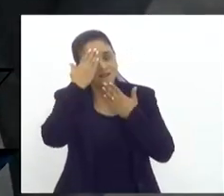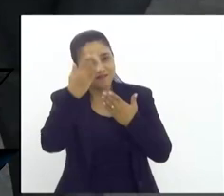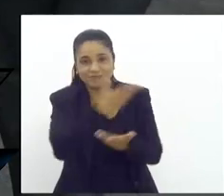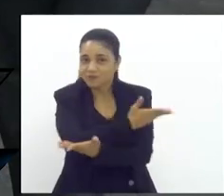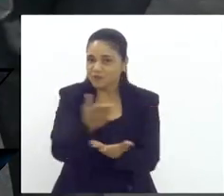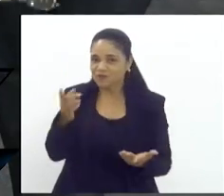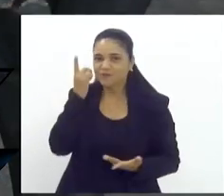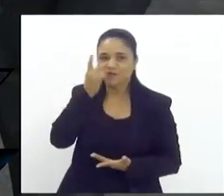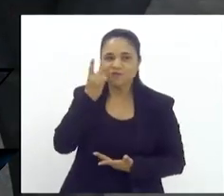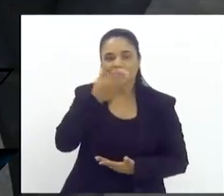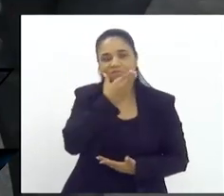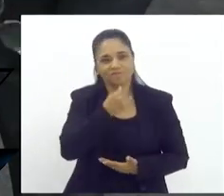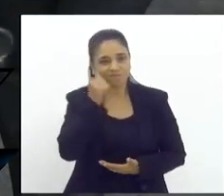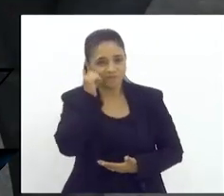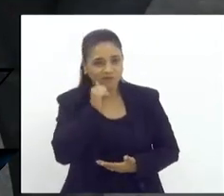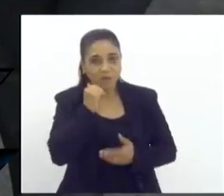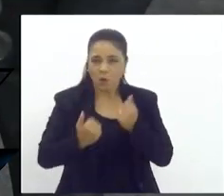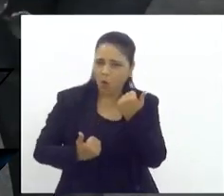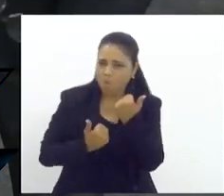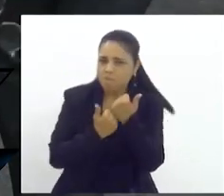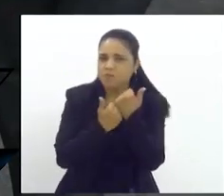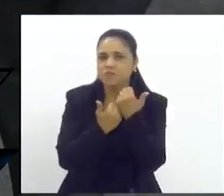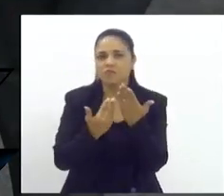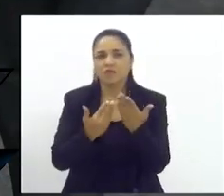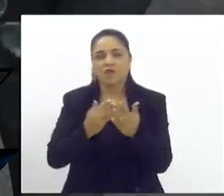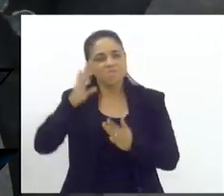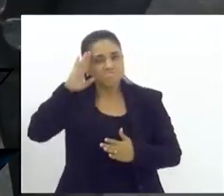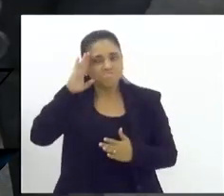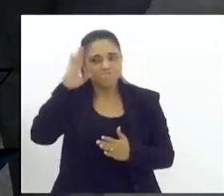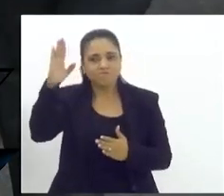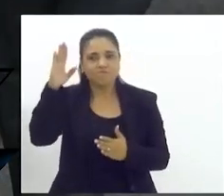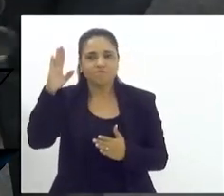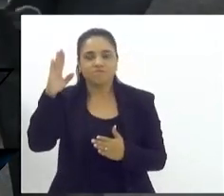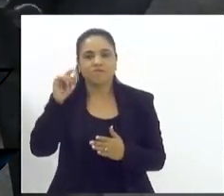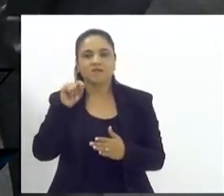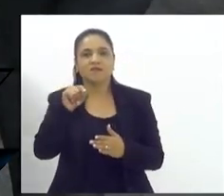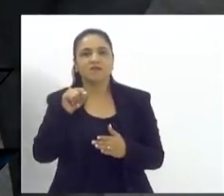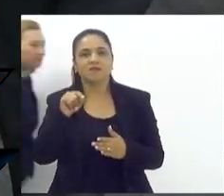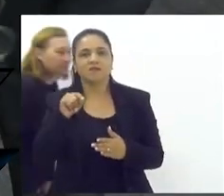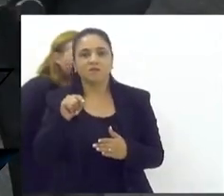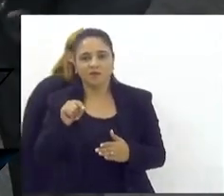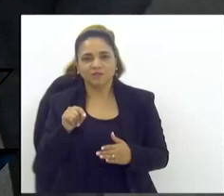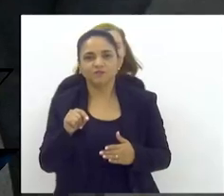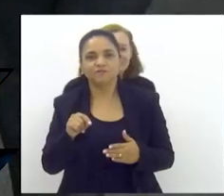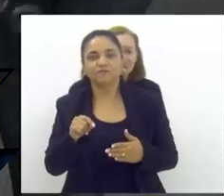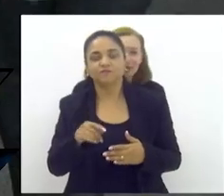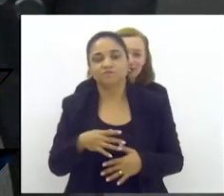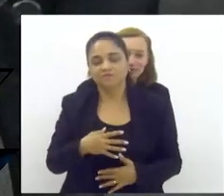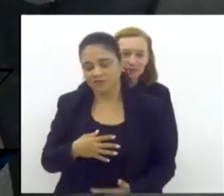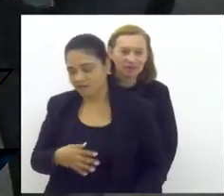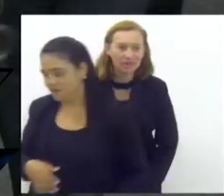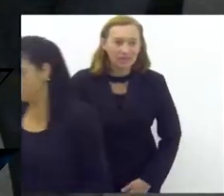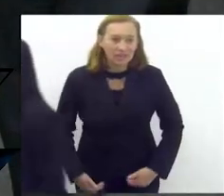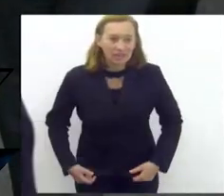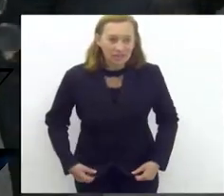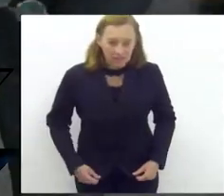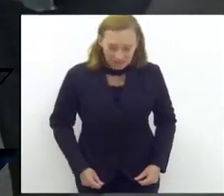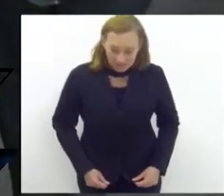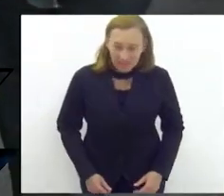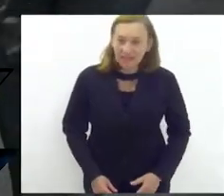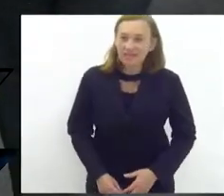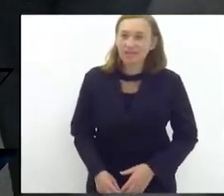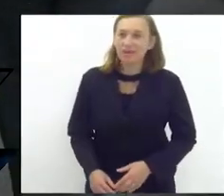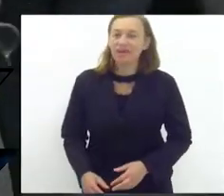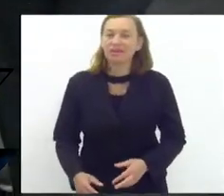a todos os deputados e deputados também por esse apoio é fundamental que a gente tenha o reconhecimento das